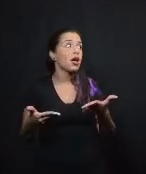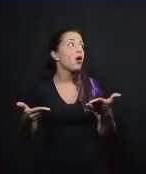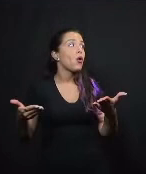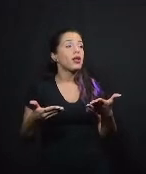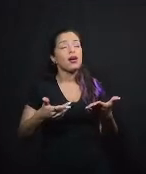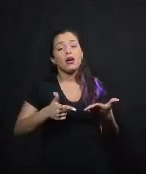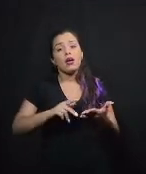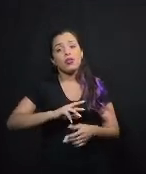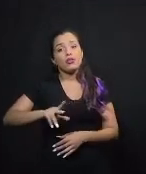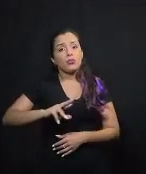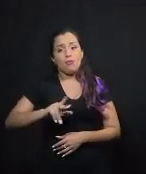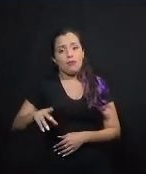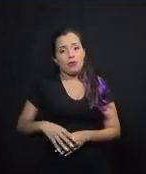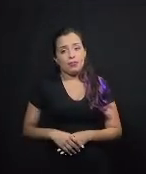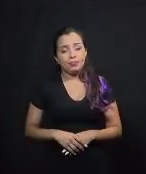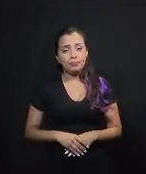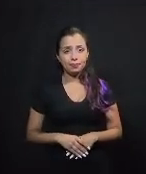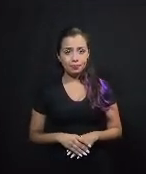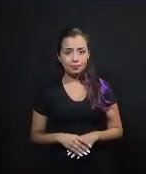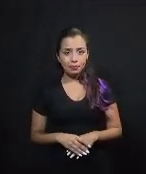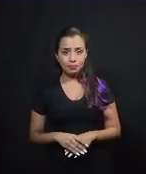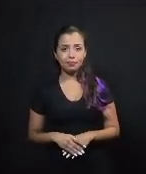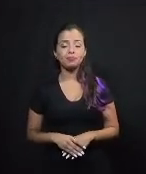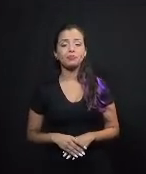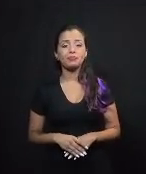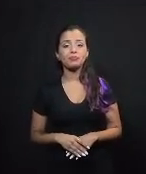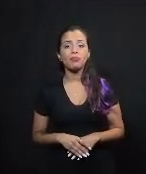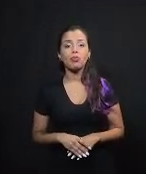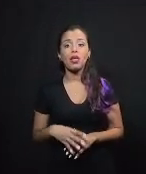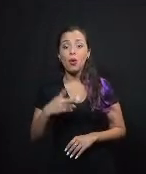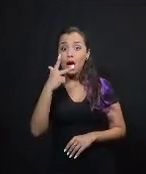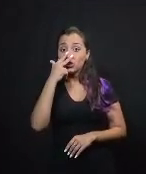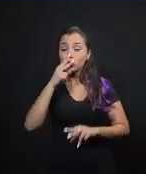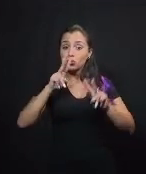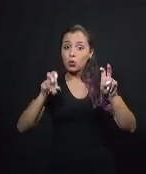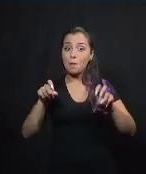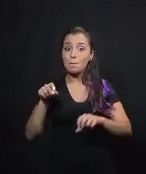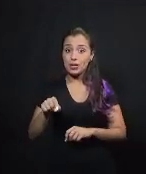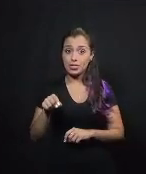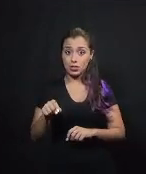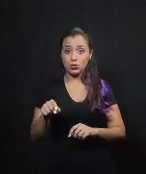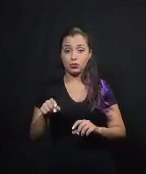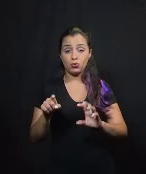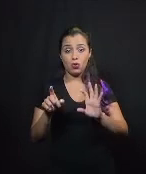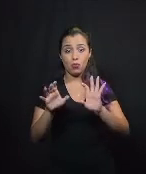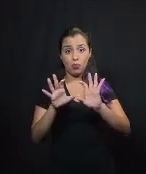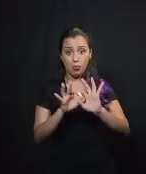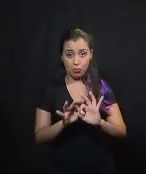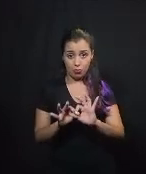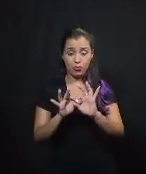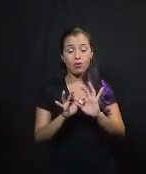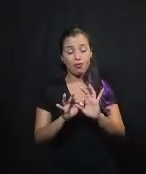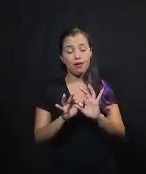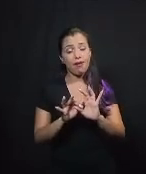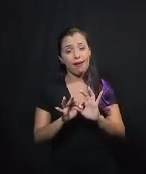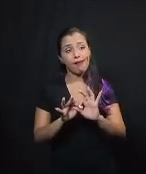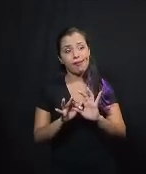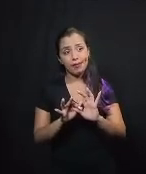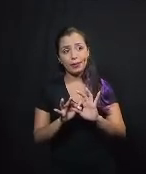aprofundar. Eu acho que nesse sentido, a aliança com o Centrão e tal,